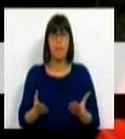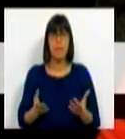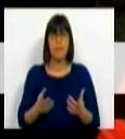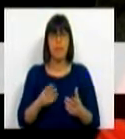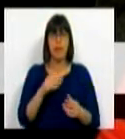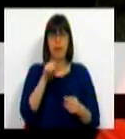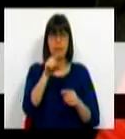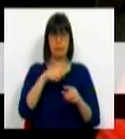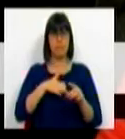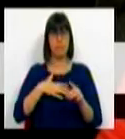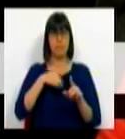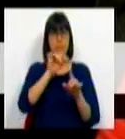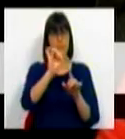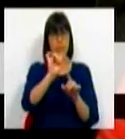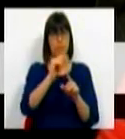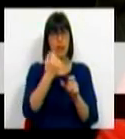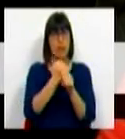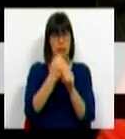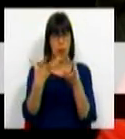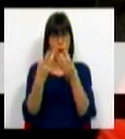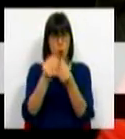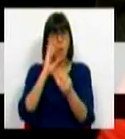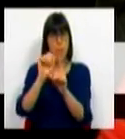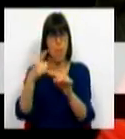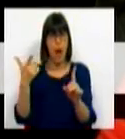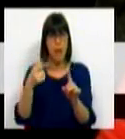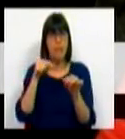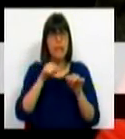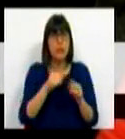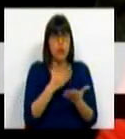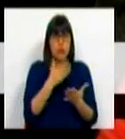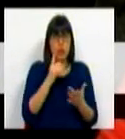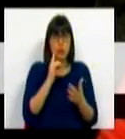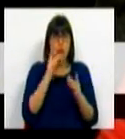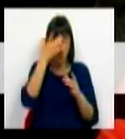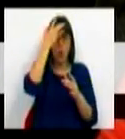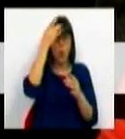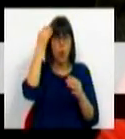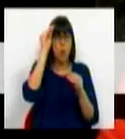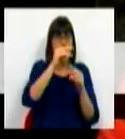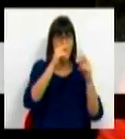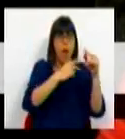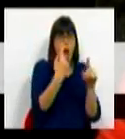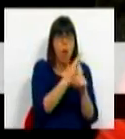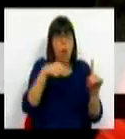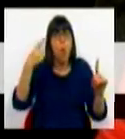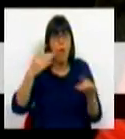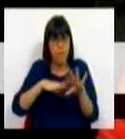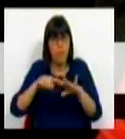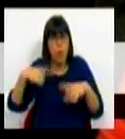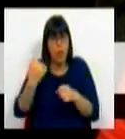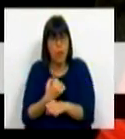Ernst Young fazia mais algum trabalho para o BANIF sem ser este, nomeadamente a nível de consultoria fiscal ou outro nível?